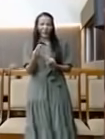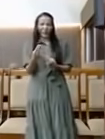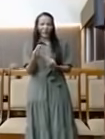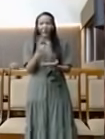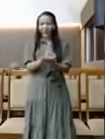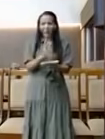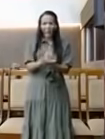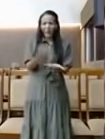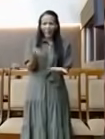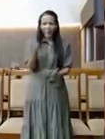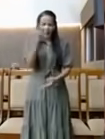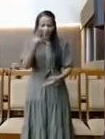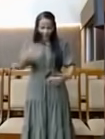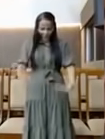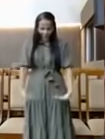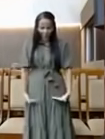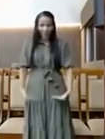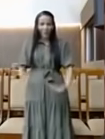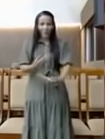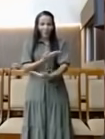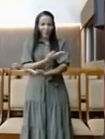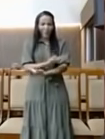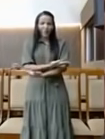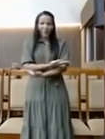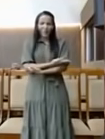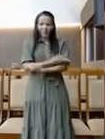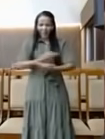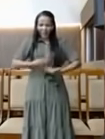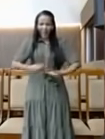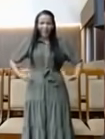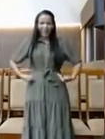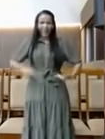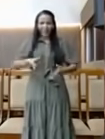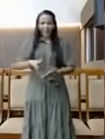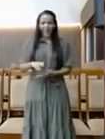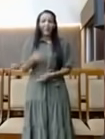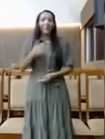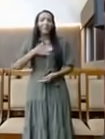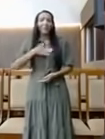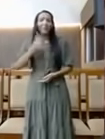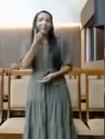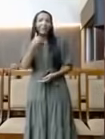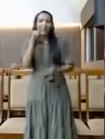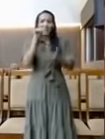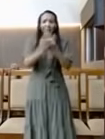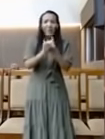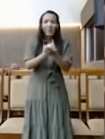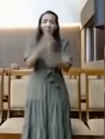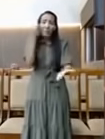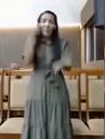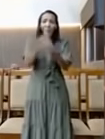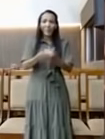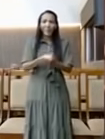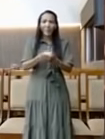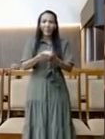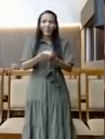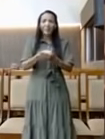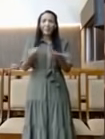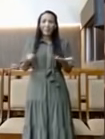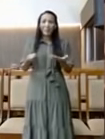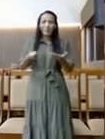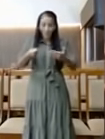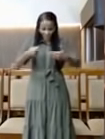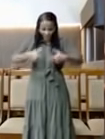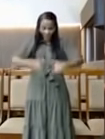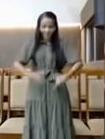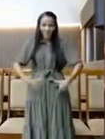aí a Délia comprou umas um Dona e vem até aqui com a essa daí tá boa bota aí aí